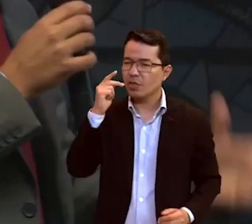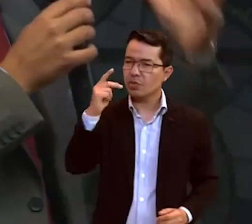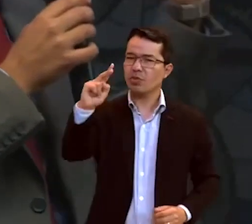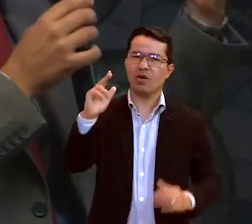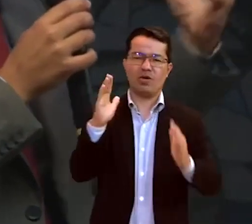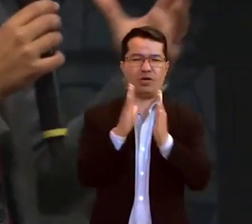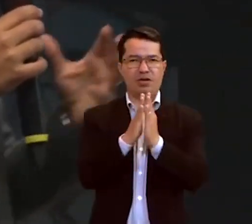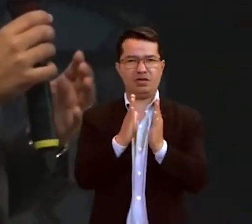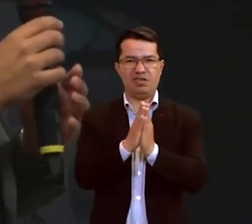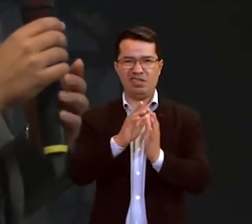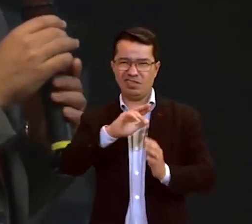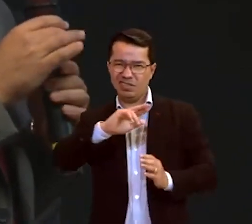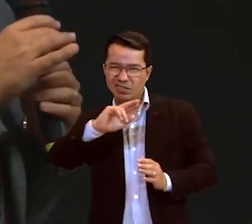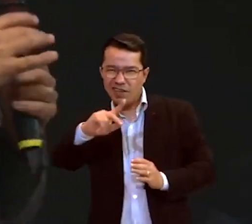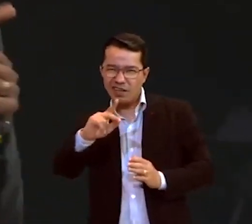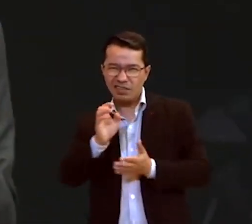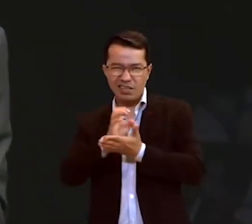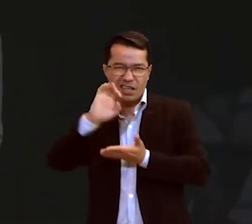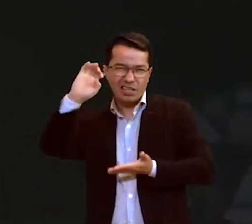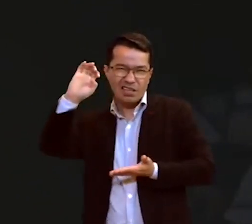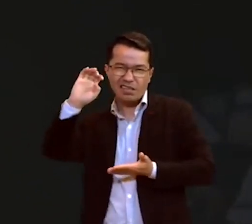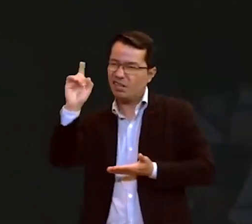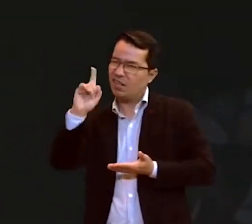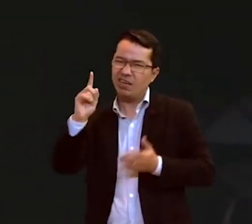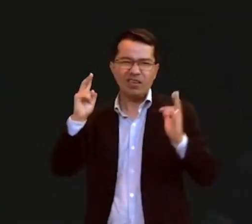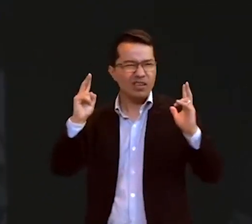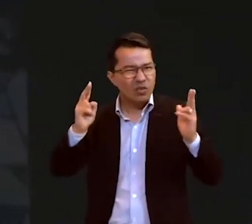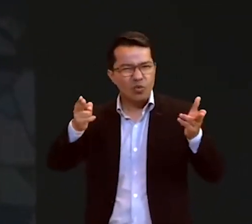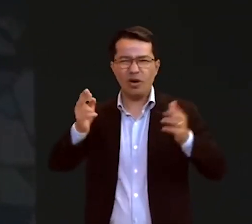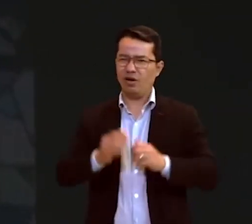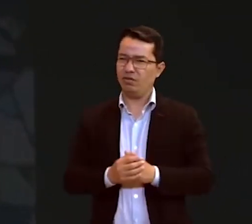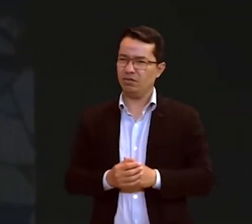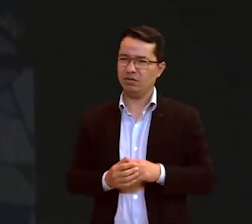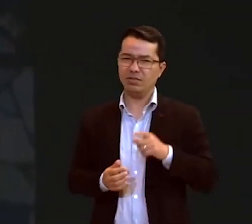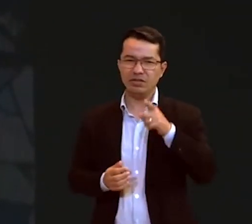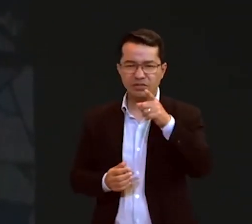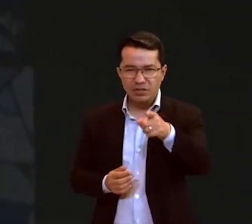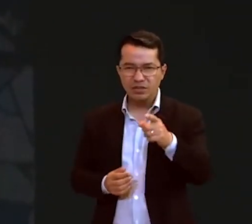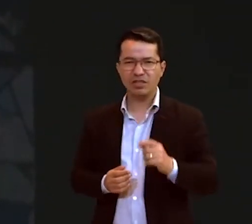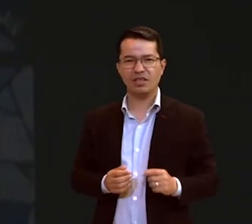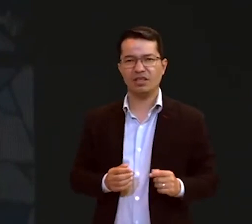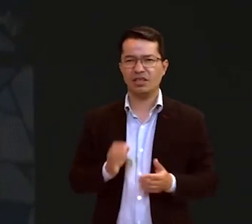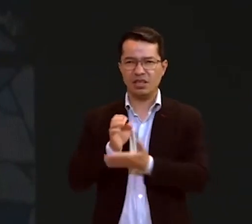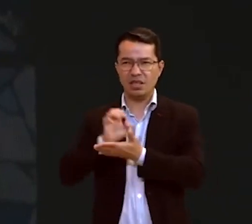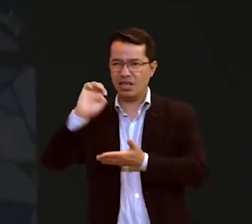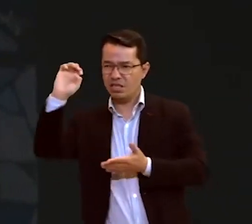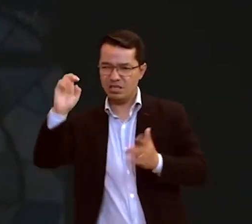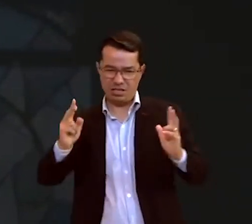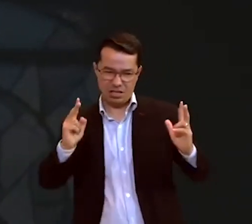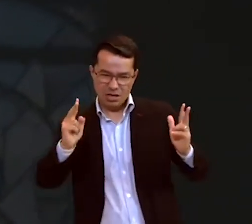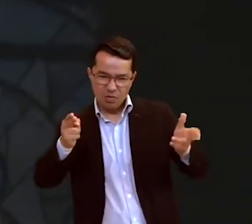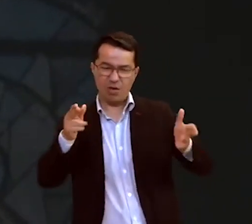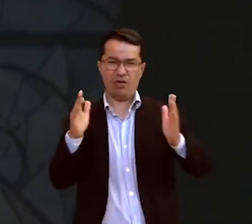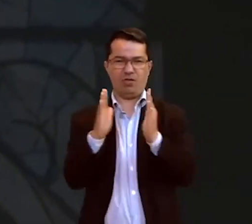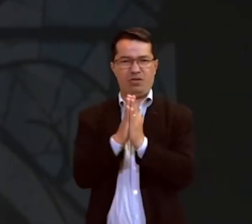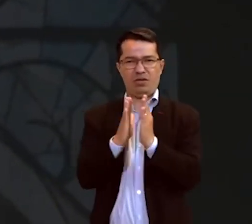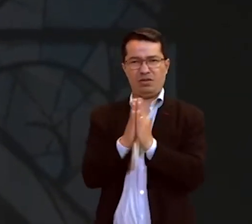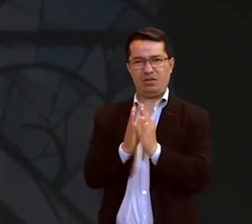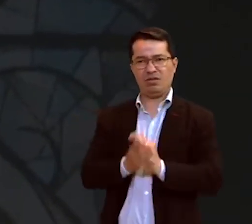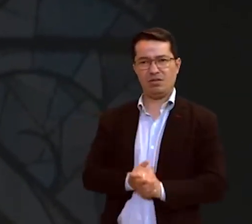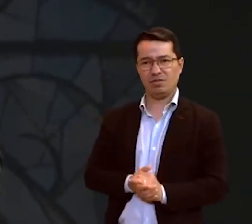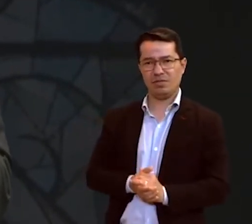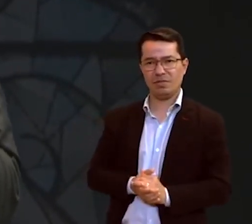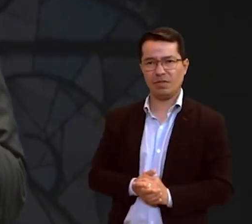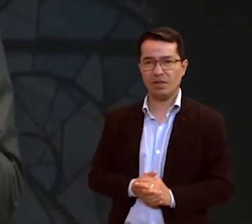Você consegue crer nisso? A tua oração não é melhor ou pior do que uma